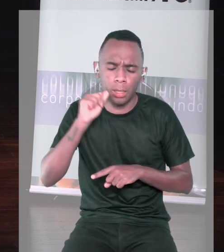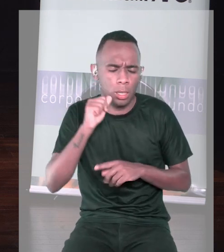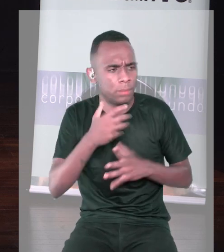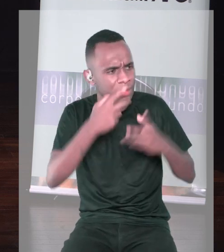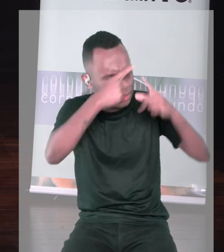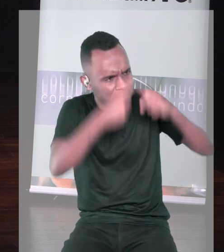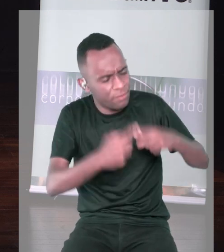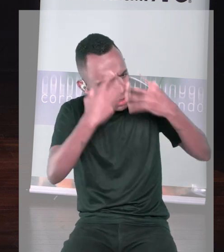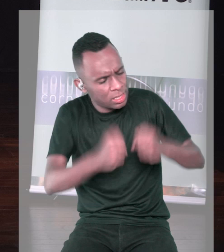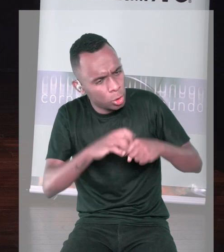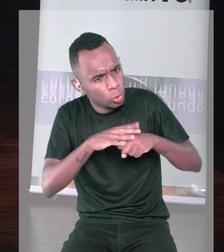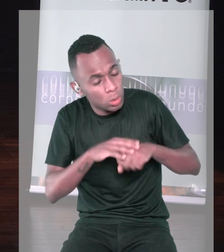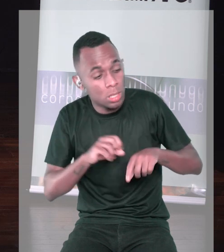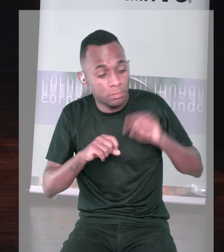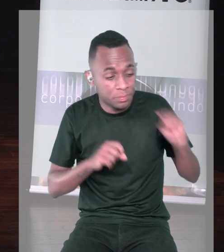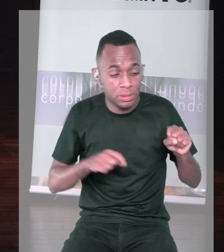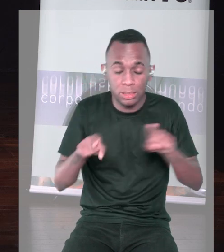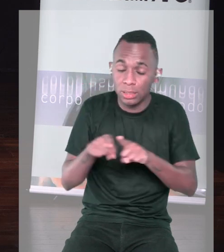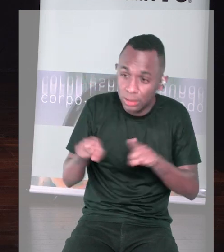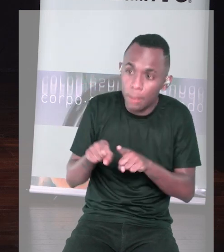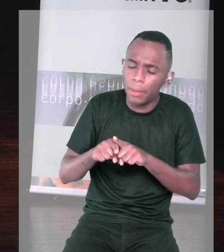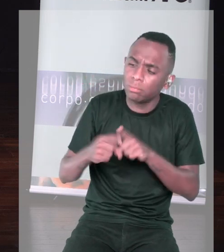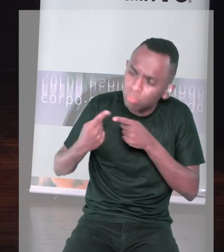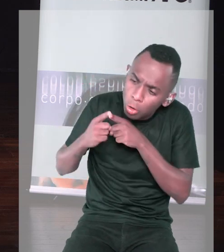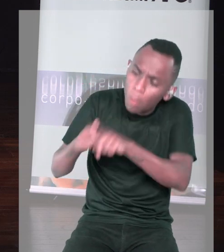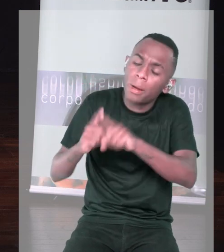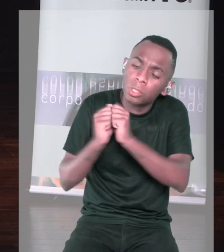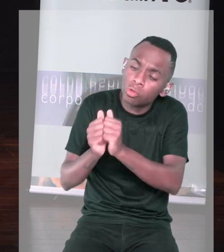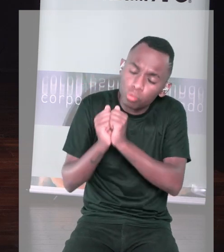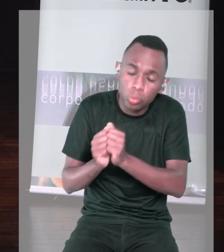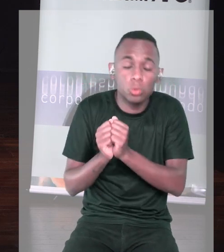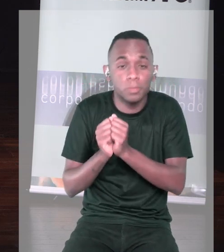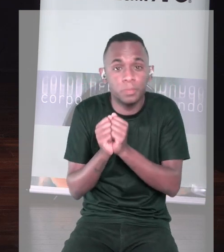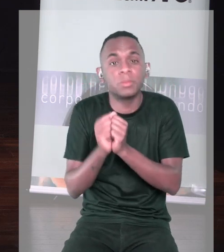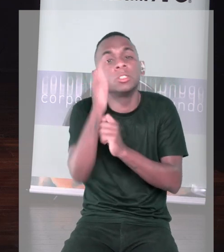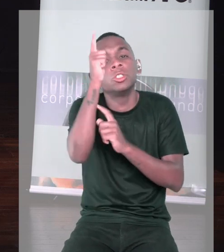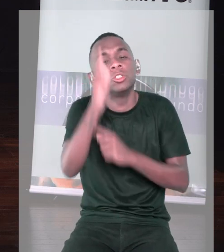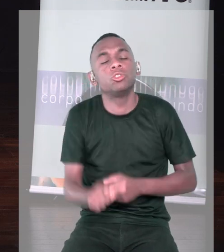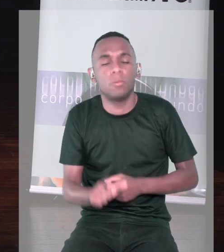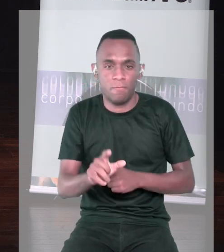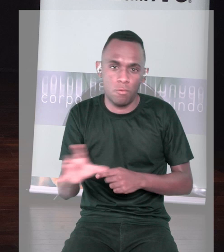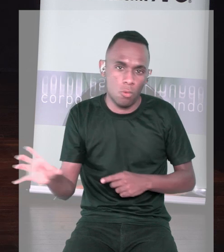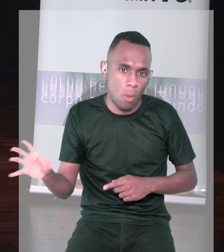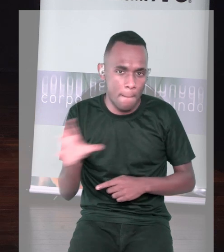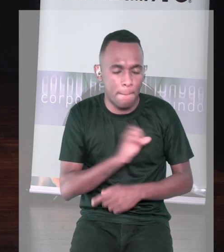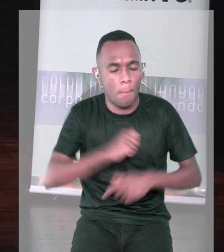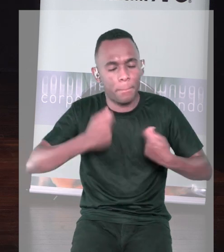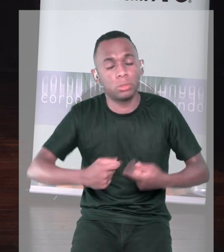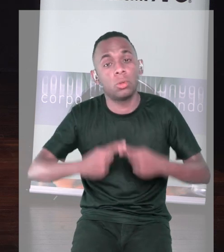ela encarando a doença, quanto ele, ao lado dela, nisso, mais uma vez o